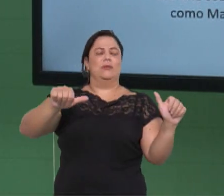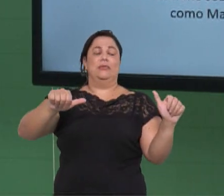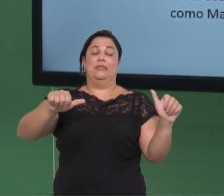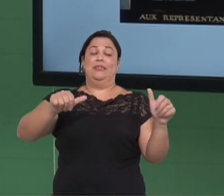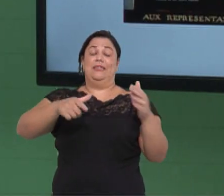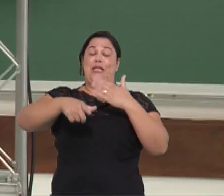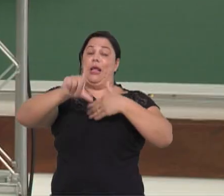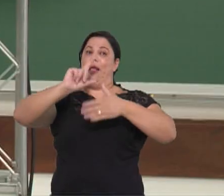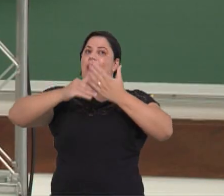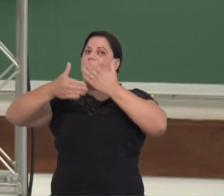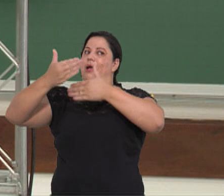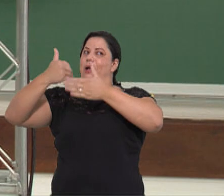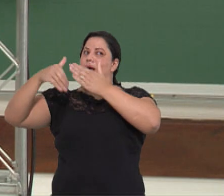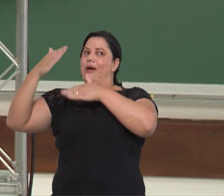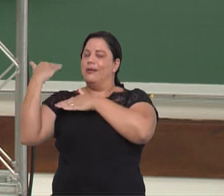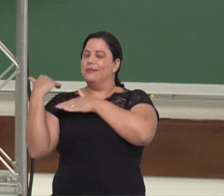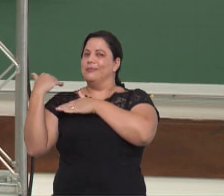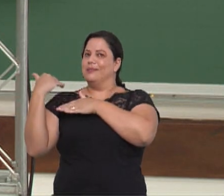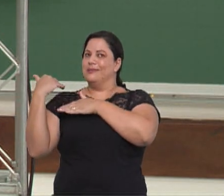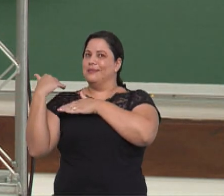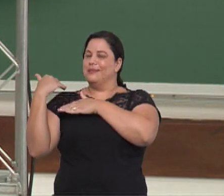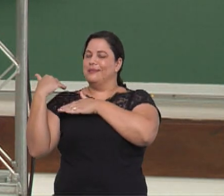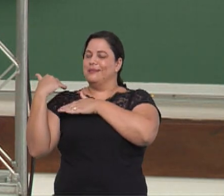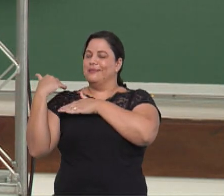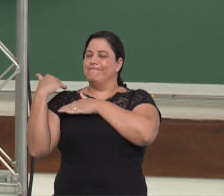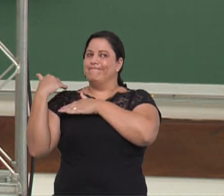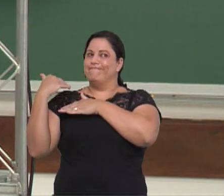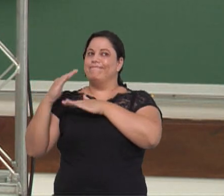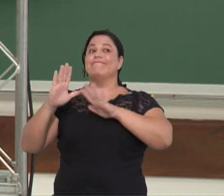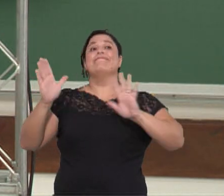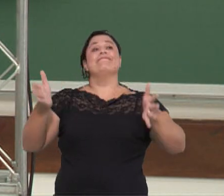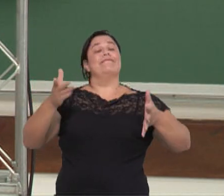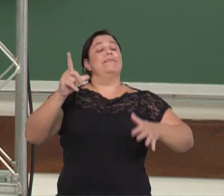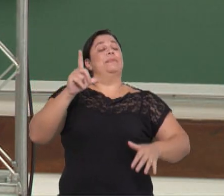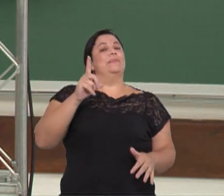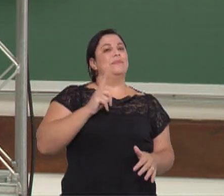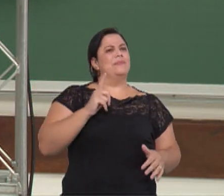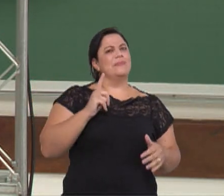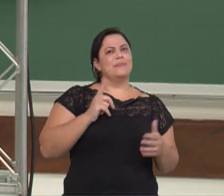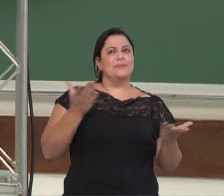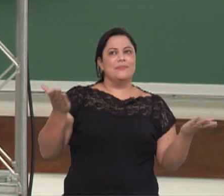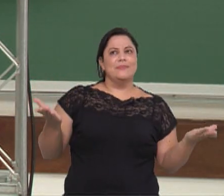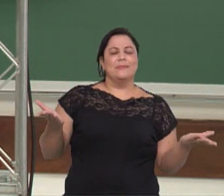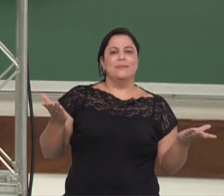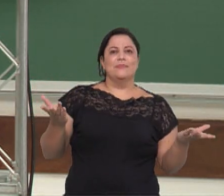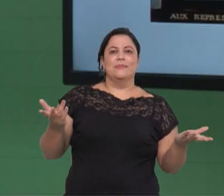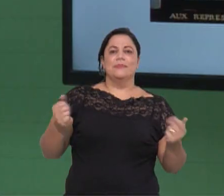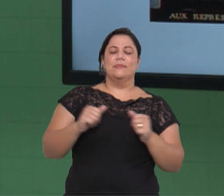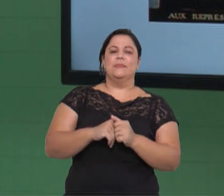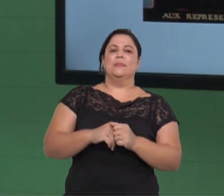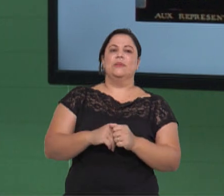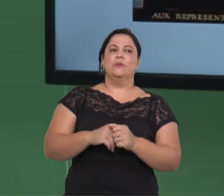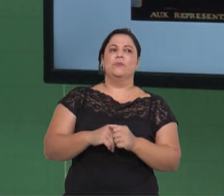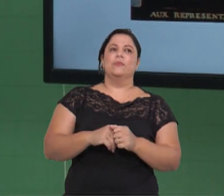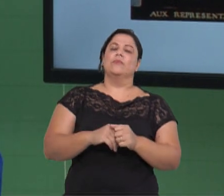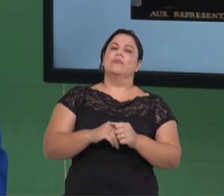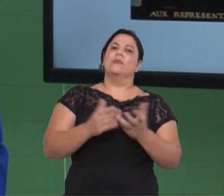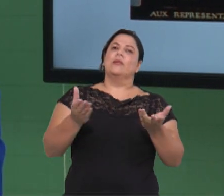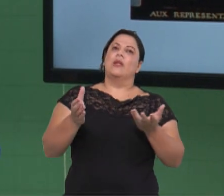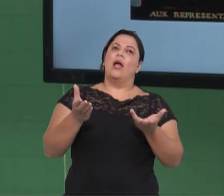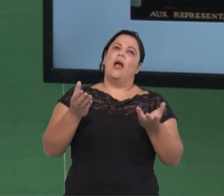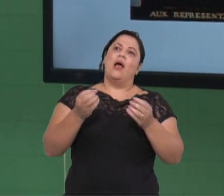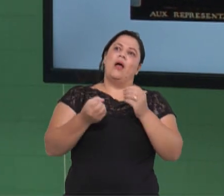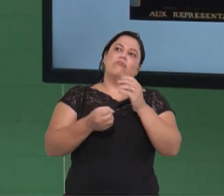Antes mesmo de tudo isso acontecer, eu tenho, de forma pacífica, a construção de